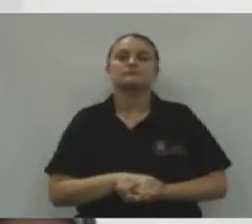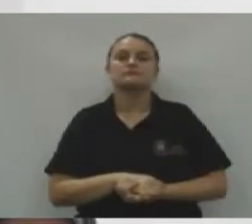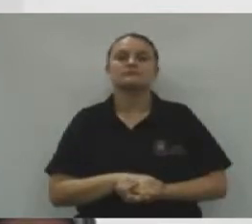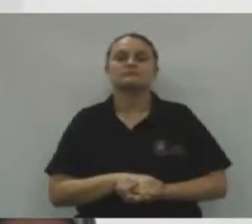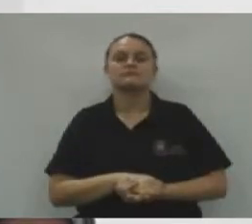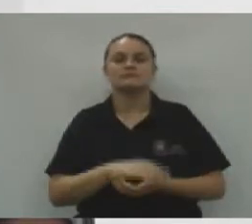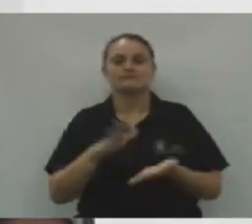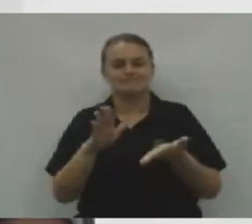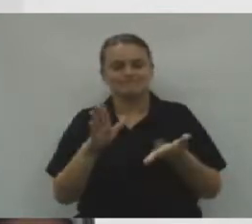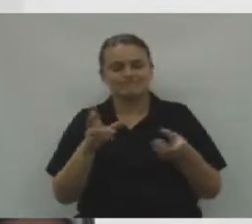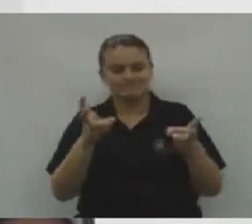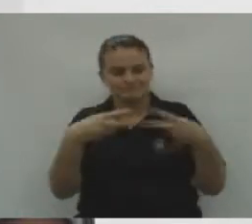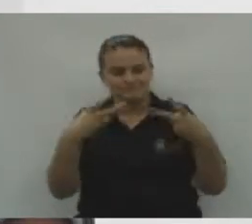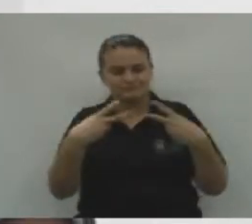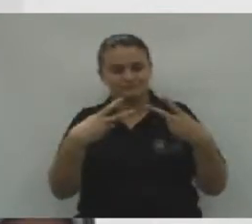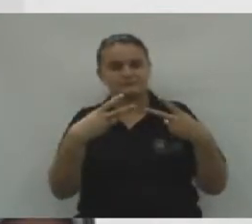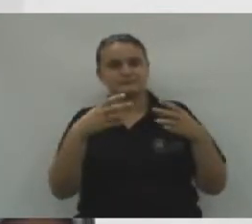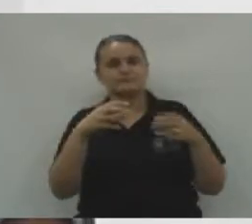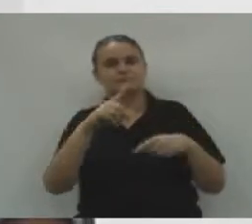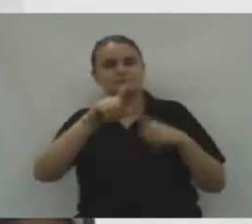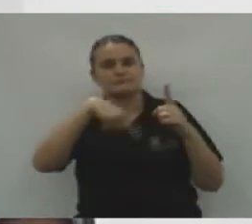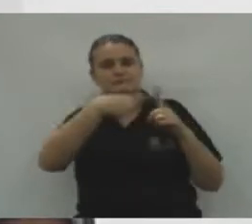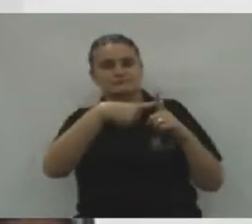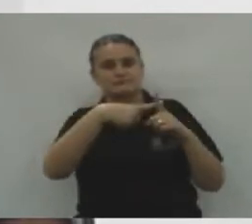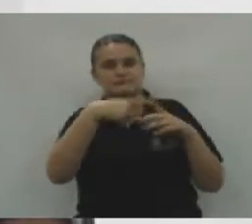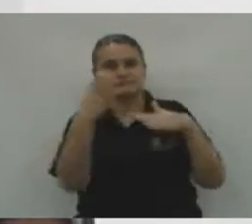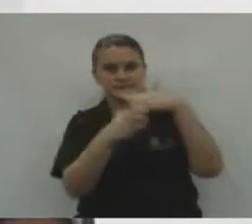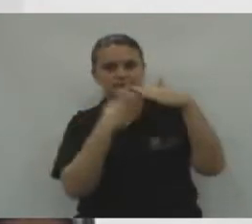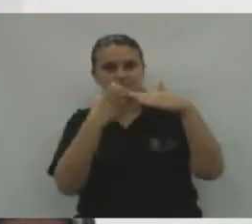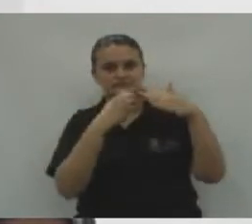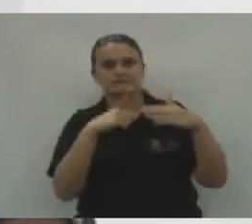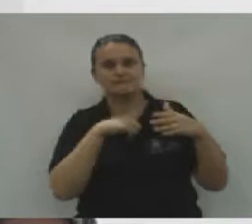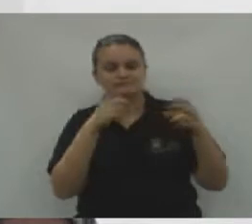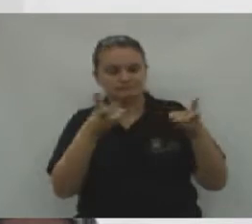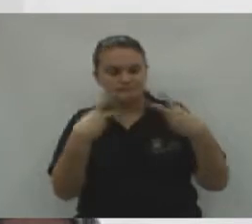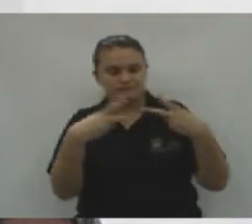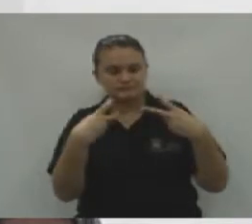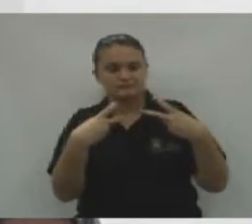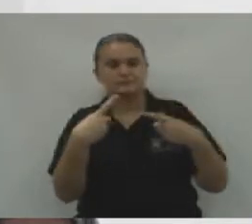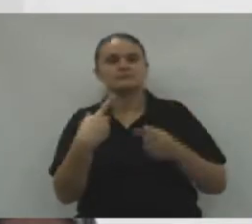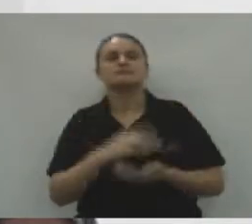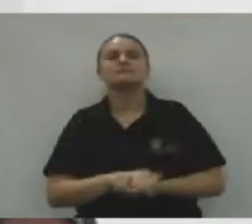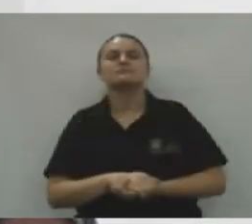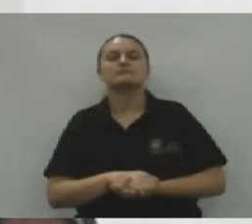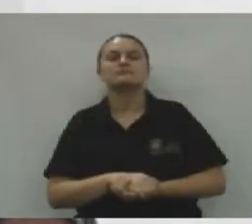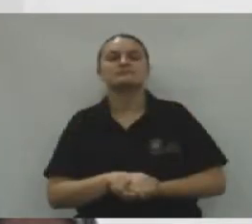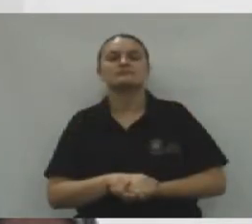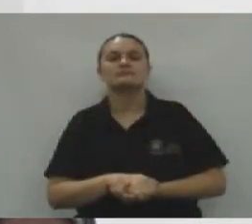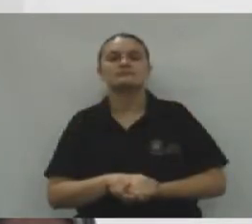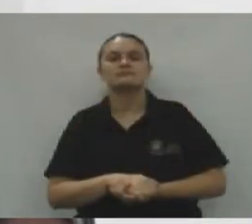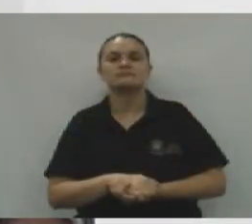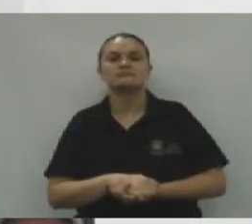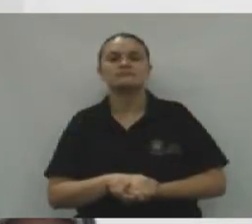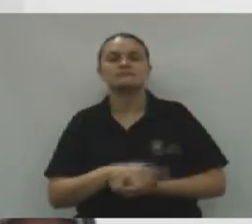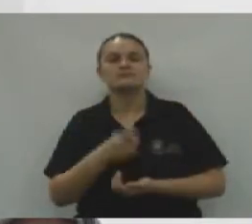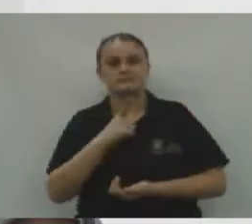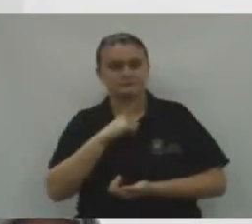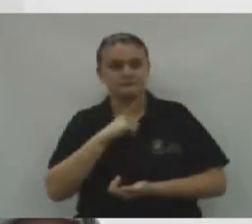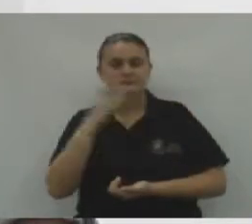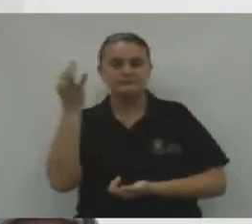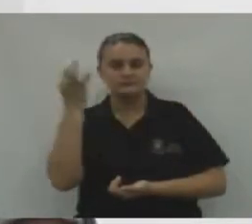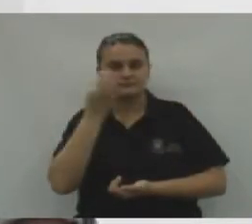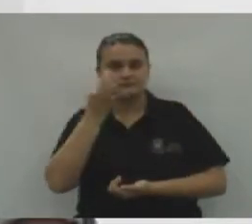Aumenta a lucratividade do empresário pelos motivos já colocados. E, com certeza,